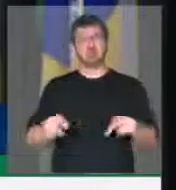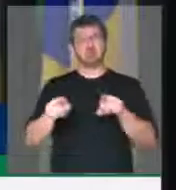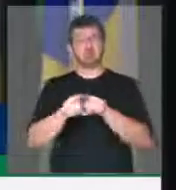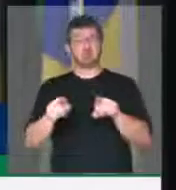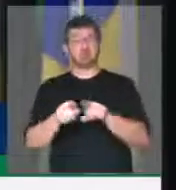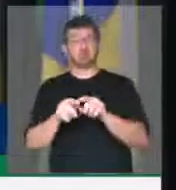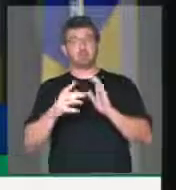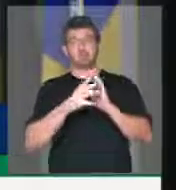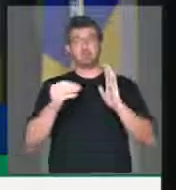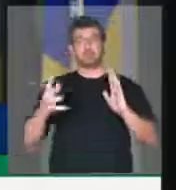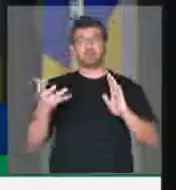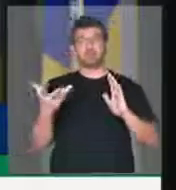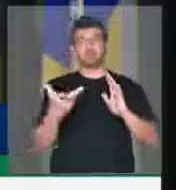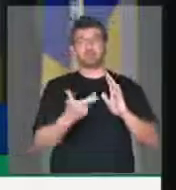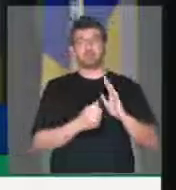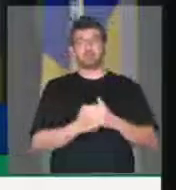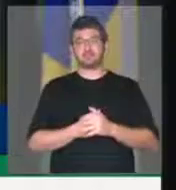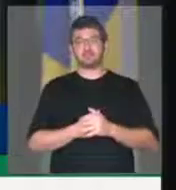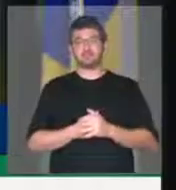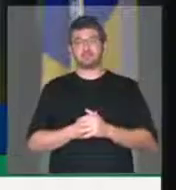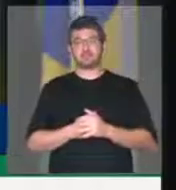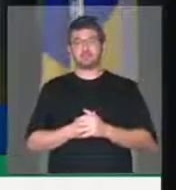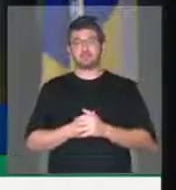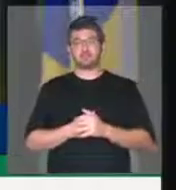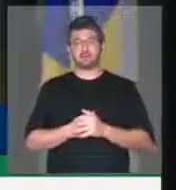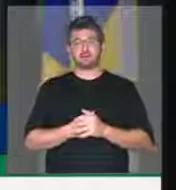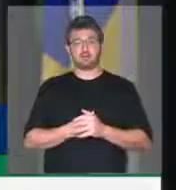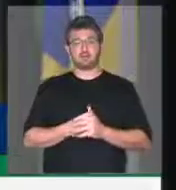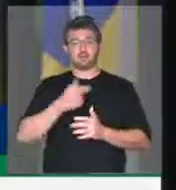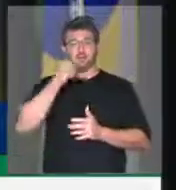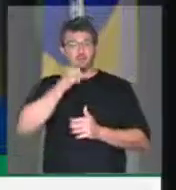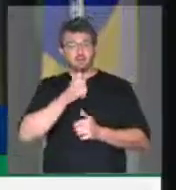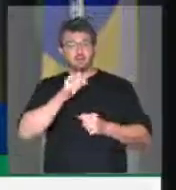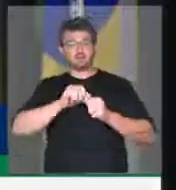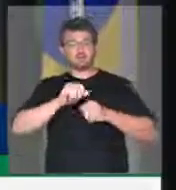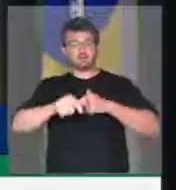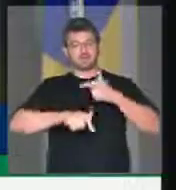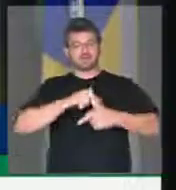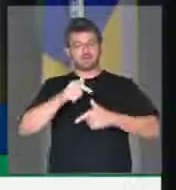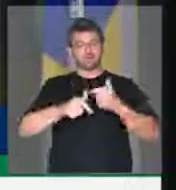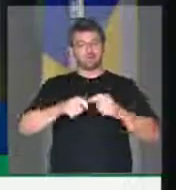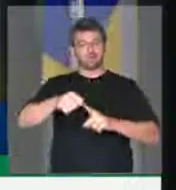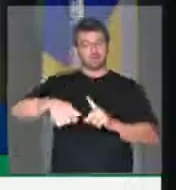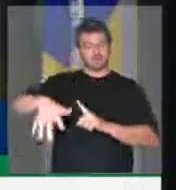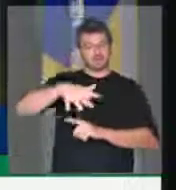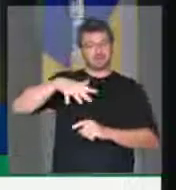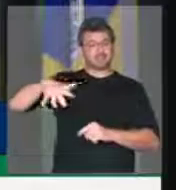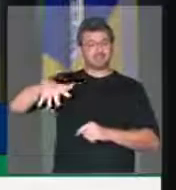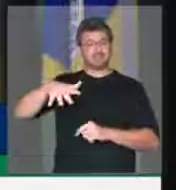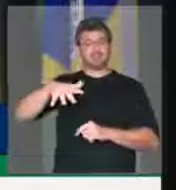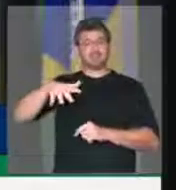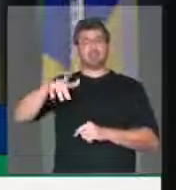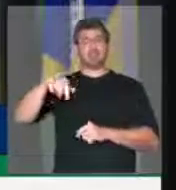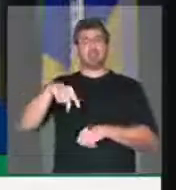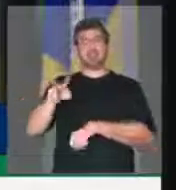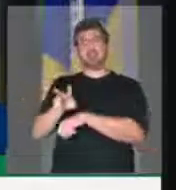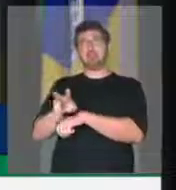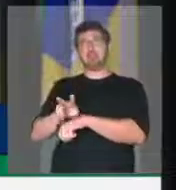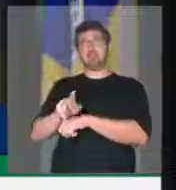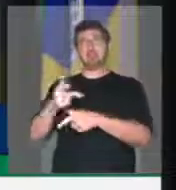um exemplo. A mulher tem que ocupar seu trabalho na sociedade, seu papel na sociedade, não é com protecionismo,